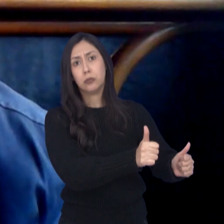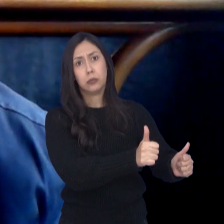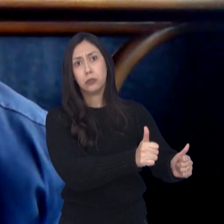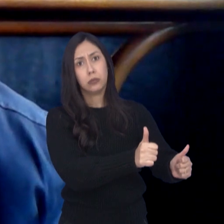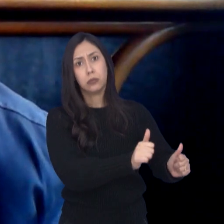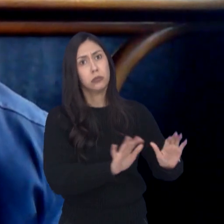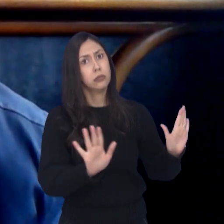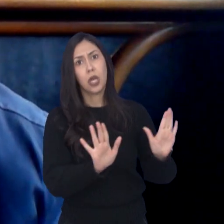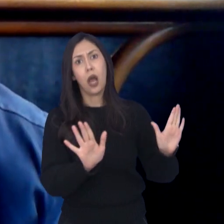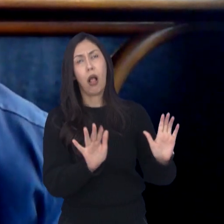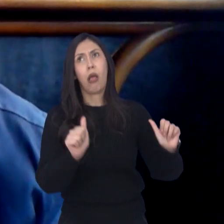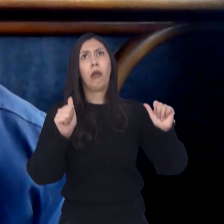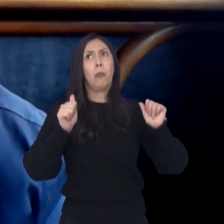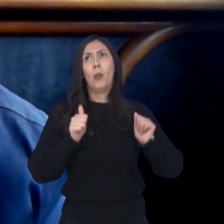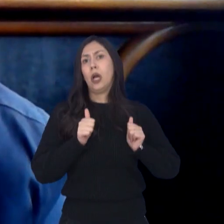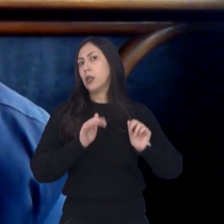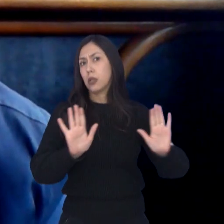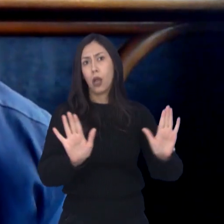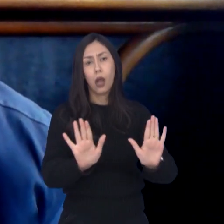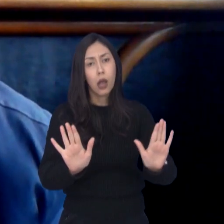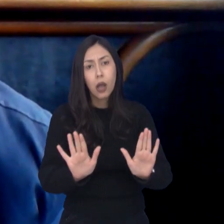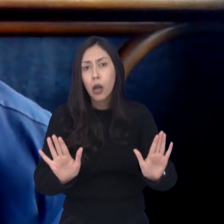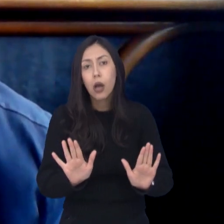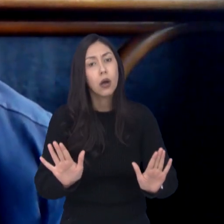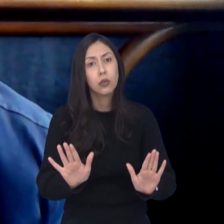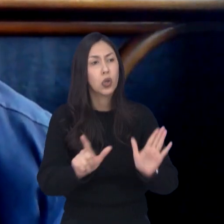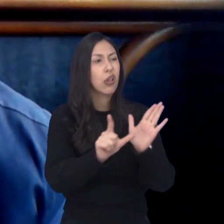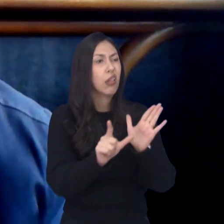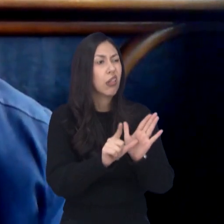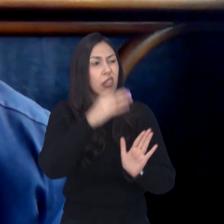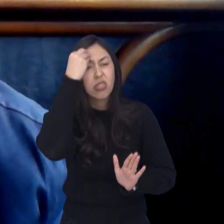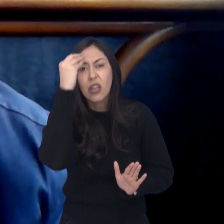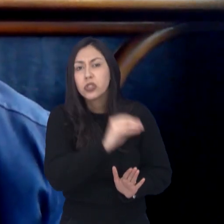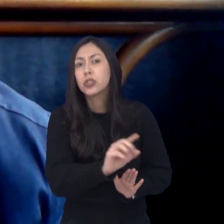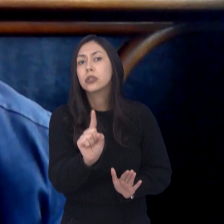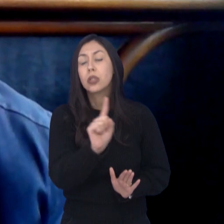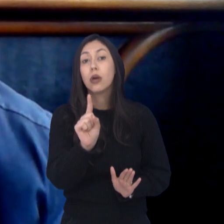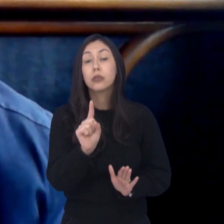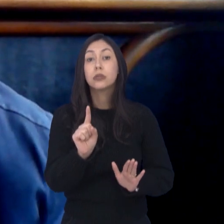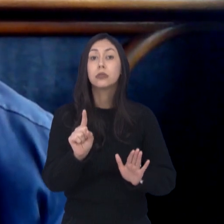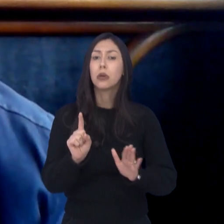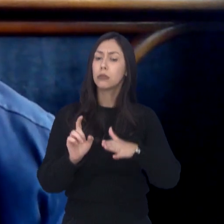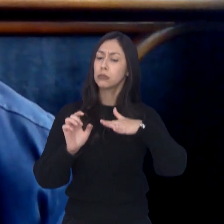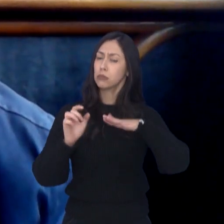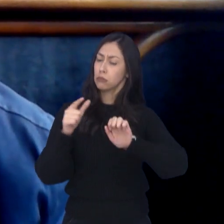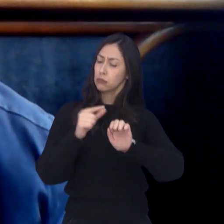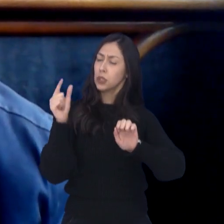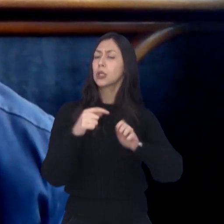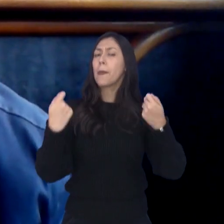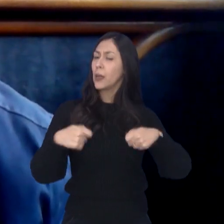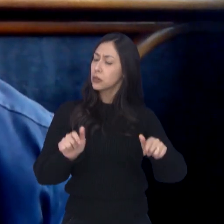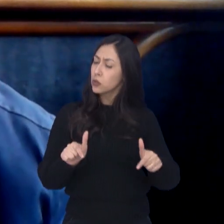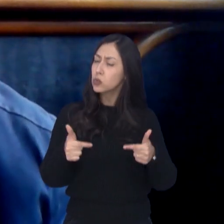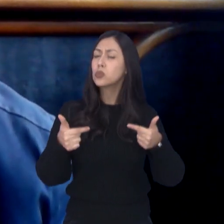do controle, não é do hábito do comércio varejista e dos empresários do comércio varejista de um modo